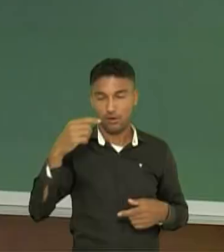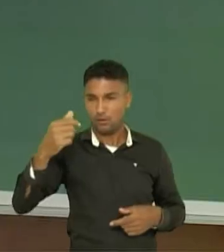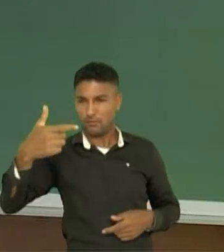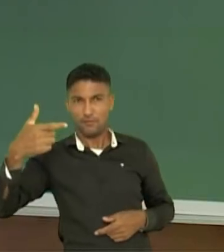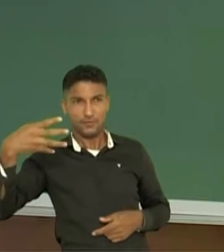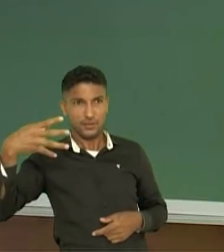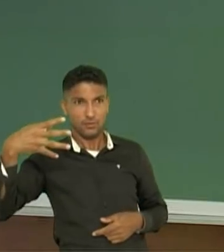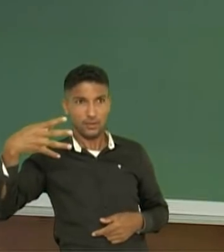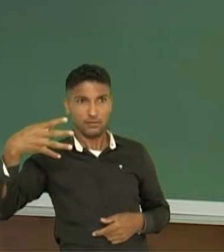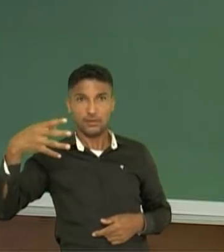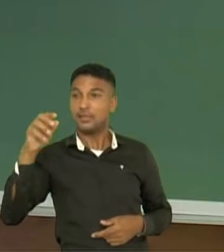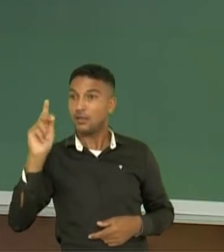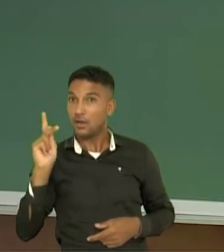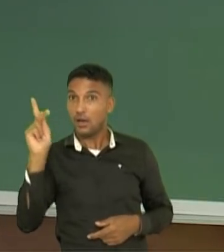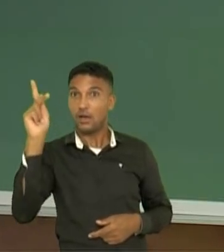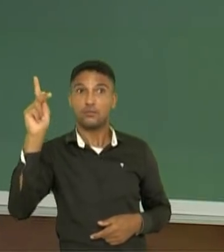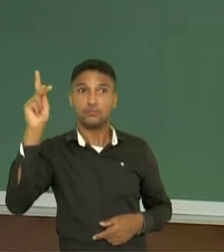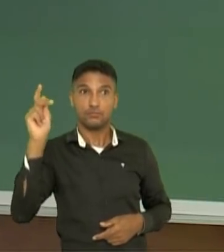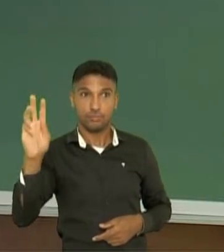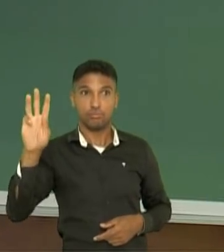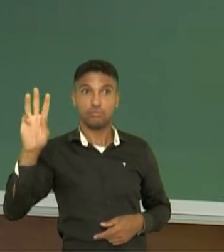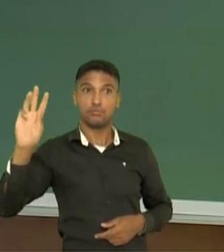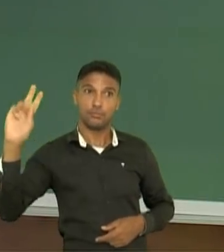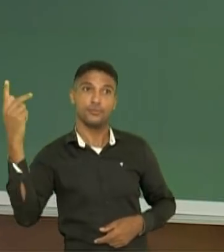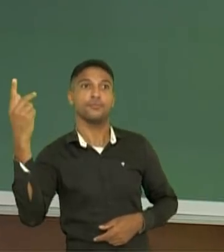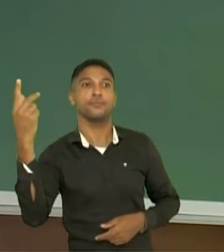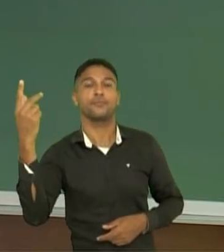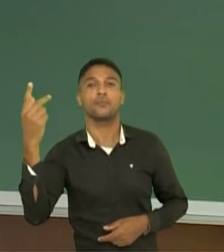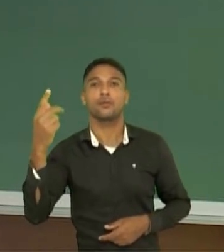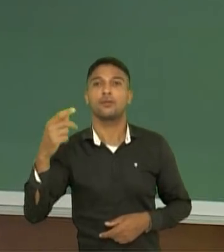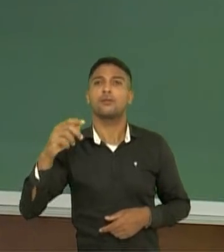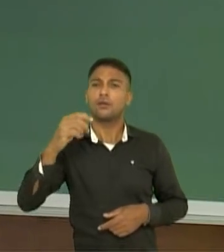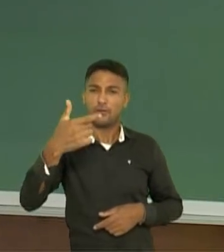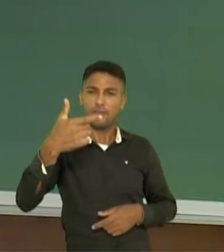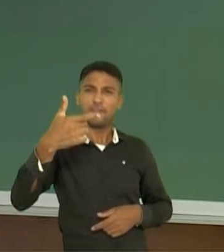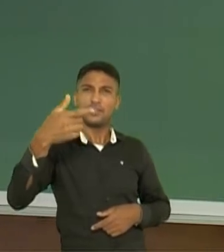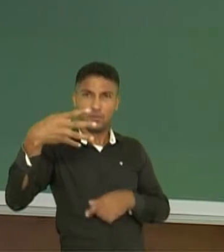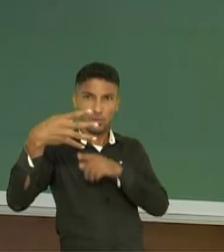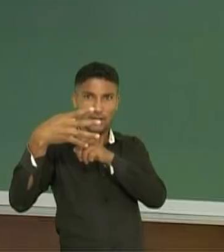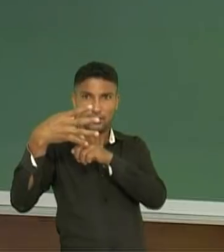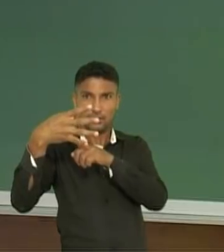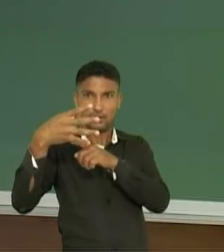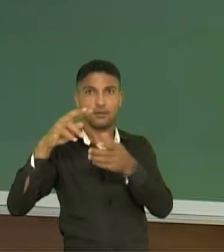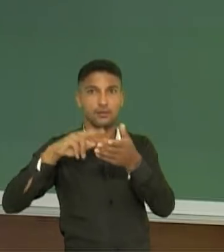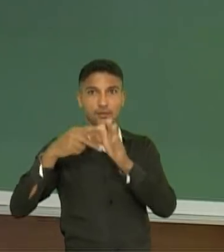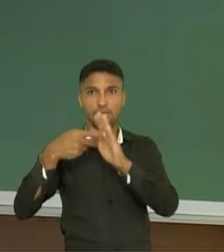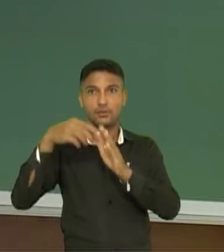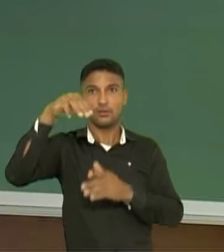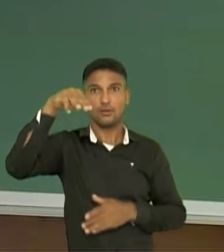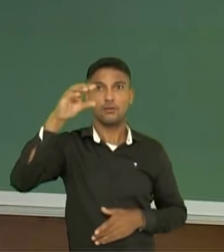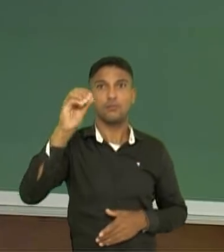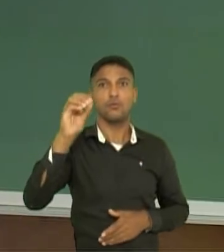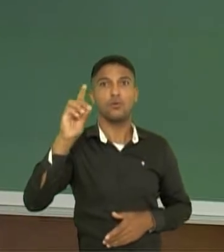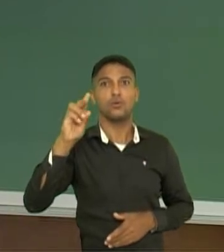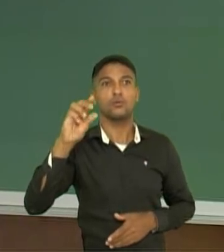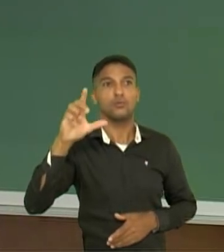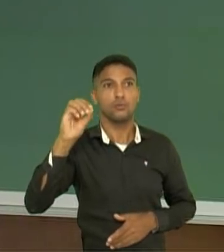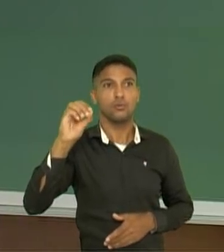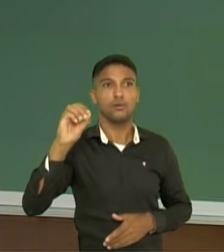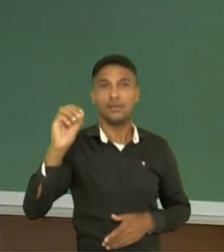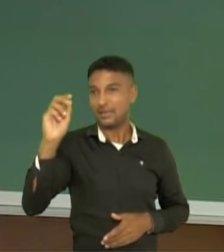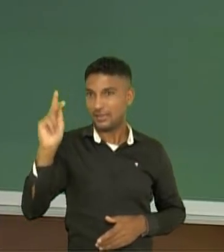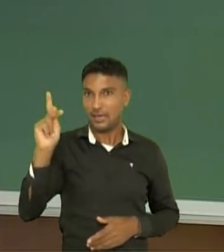uma unidade derivada. Então, ela tem ali 24 representa o módulo e kWh a